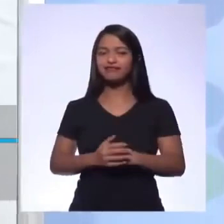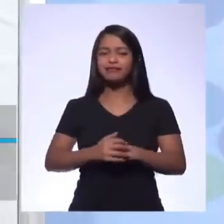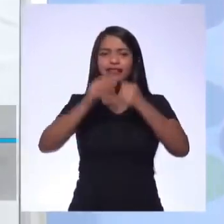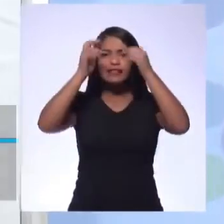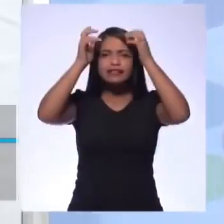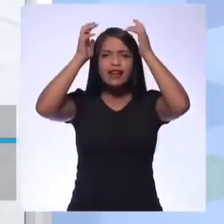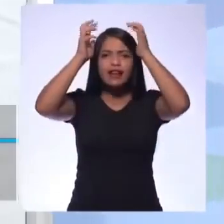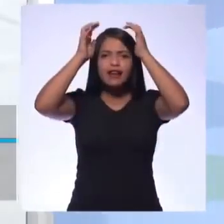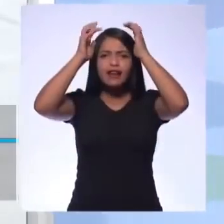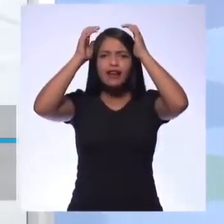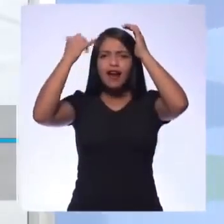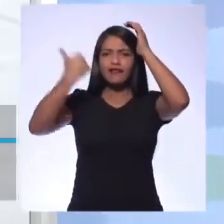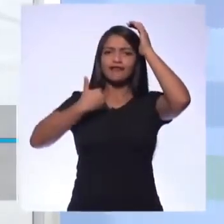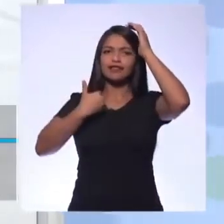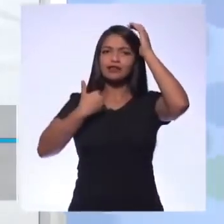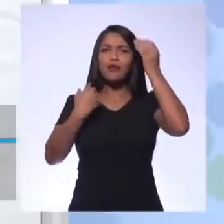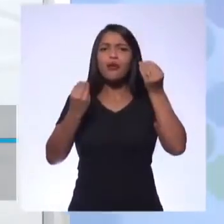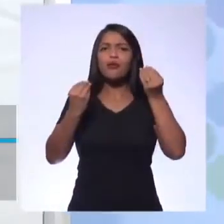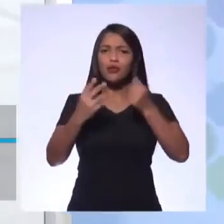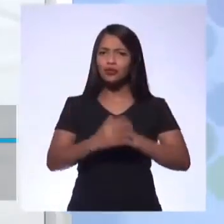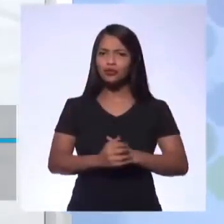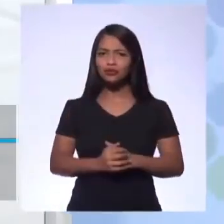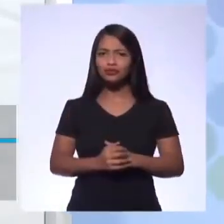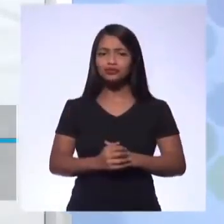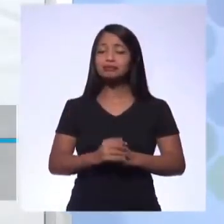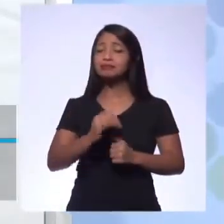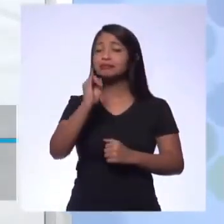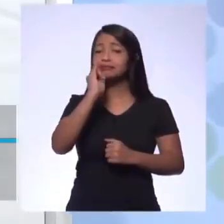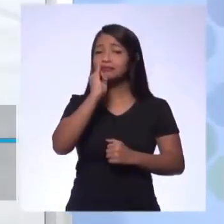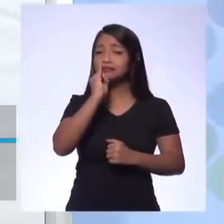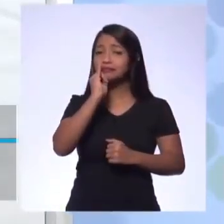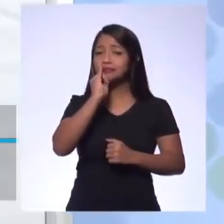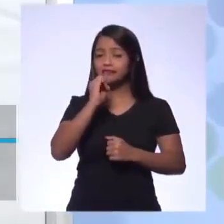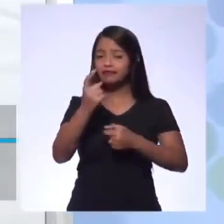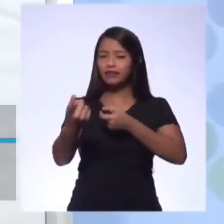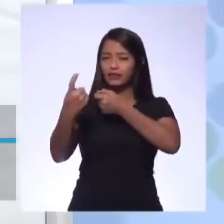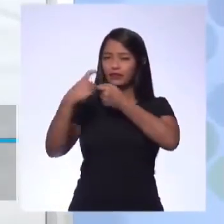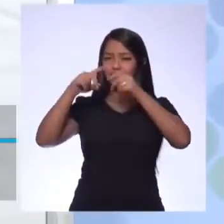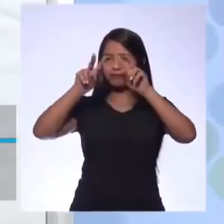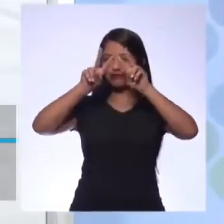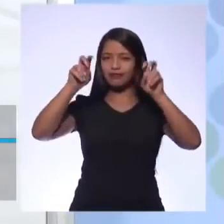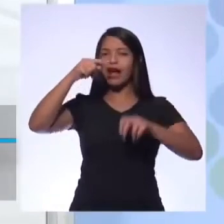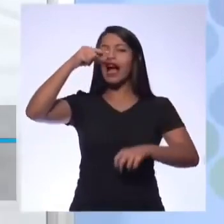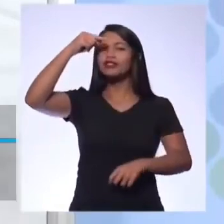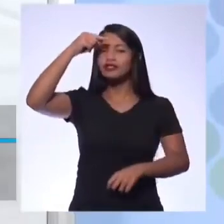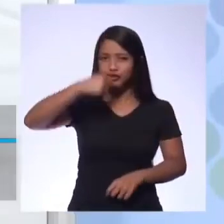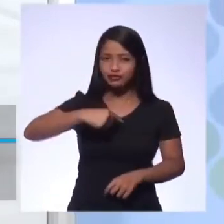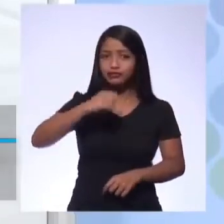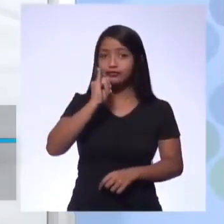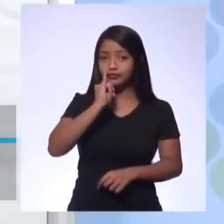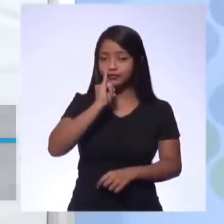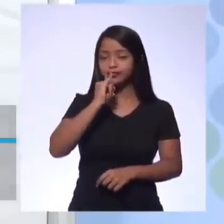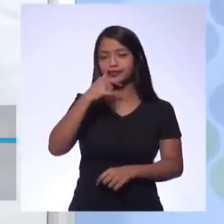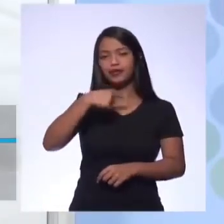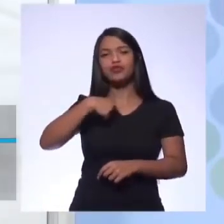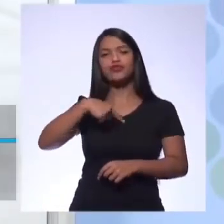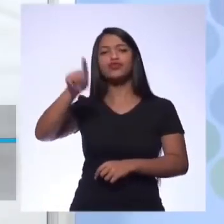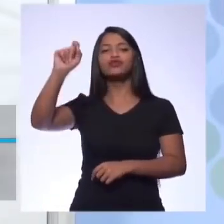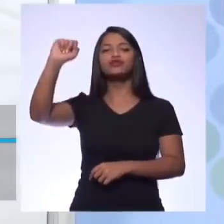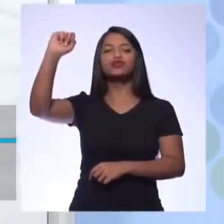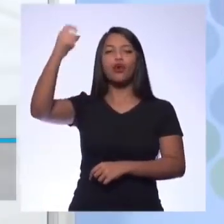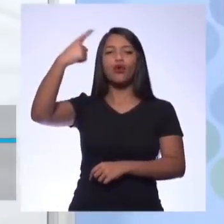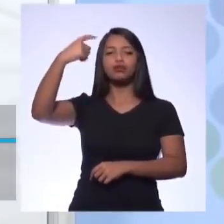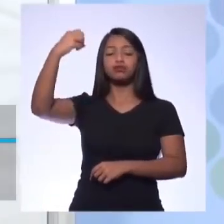de alguns impactos? Por exemplo, voltando lá no espirro. Por que uma pessoa que sai no sol